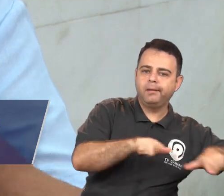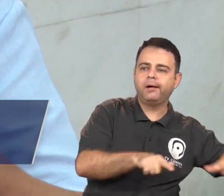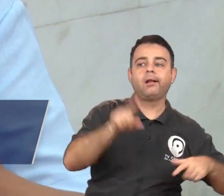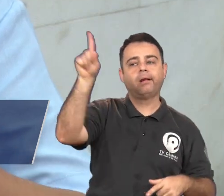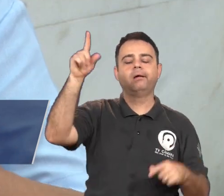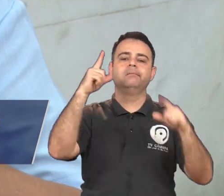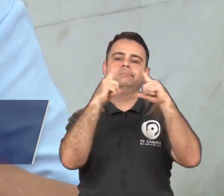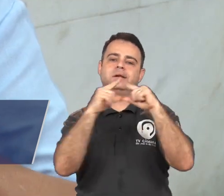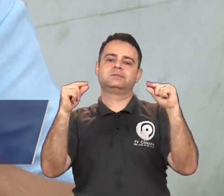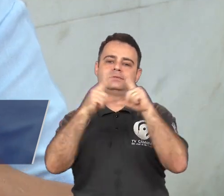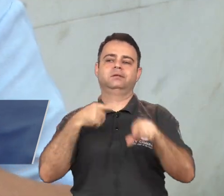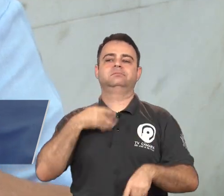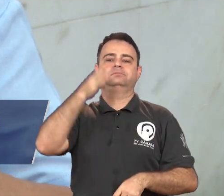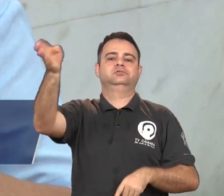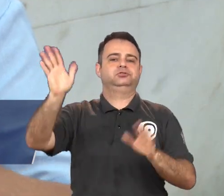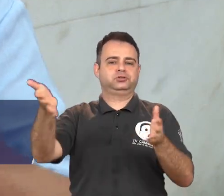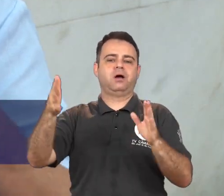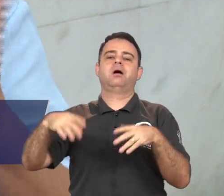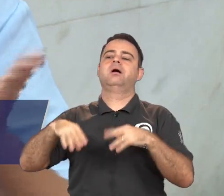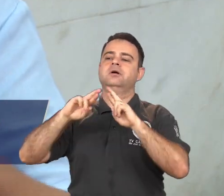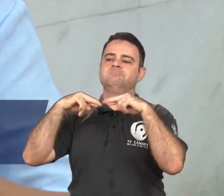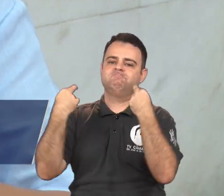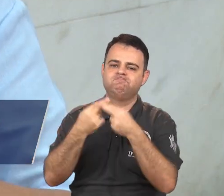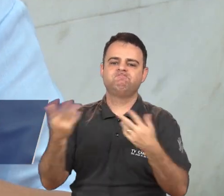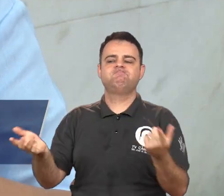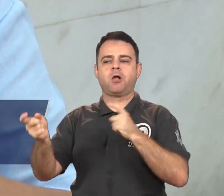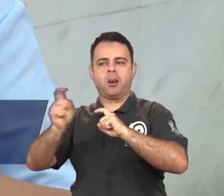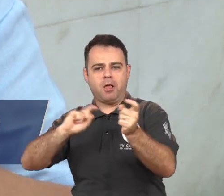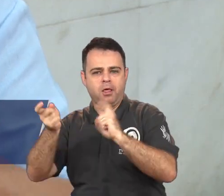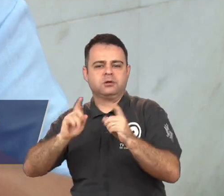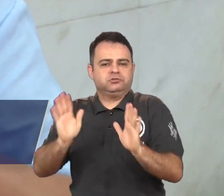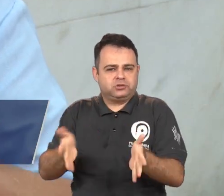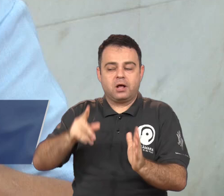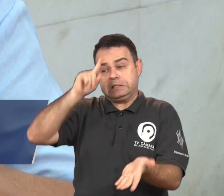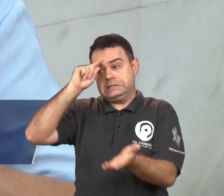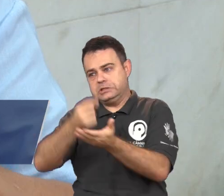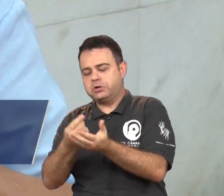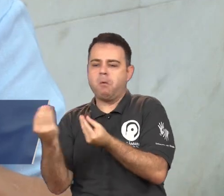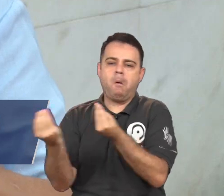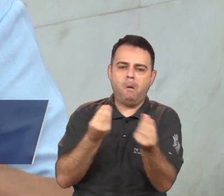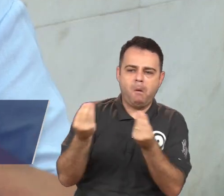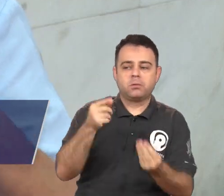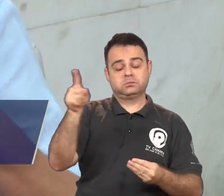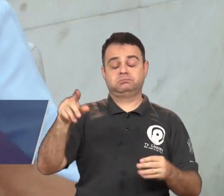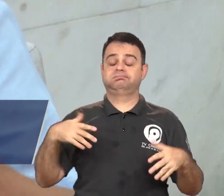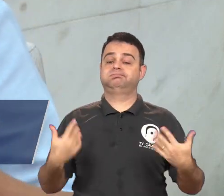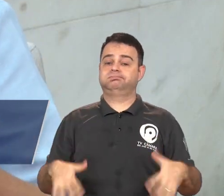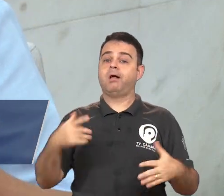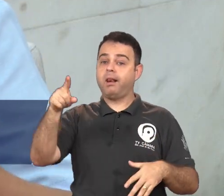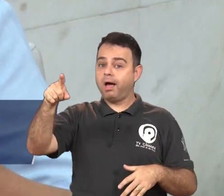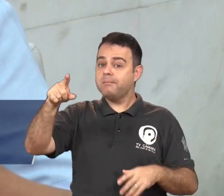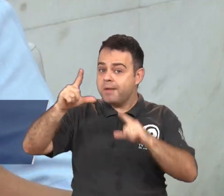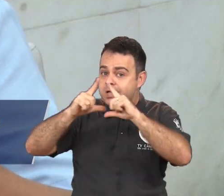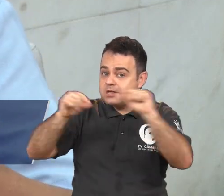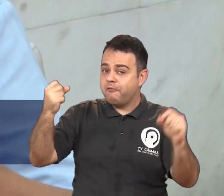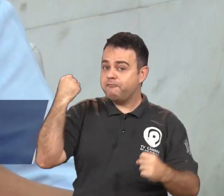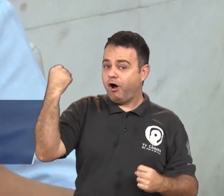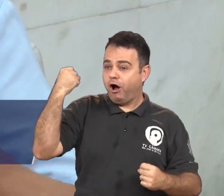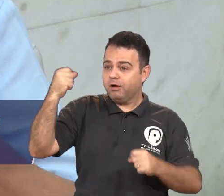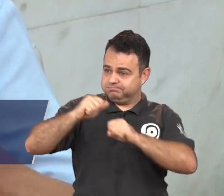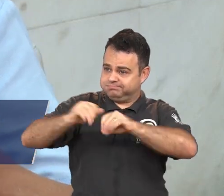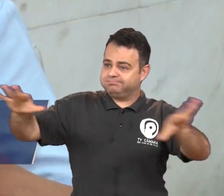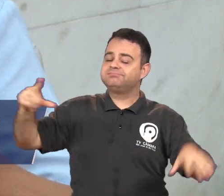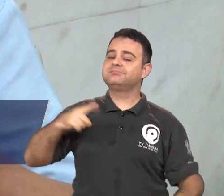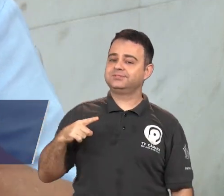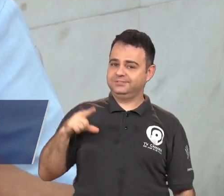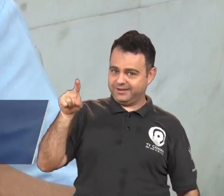Em Brasília, a gente tem as reuniões, a gente tem as deliberações, tem um trabalho que é muito forte, feito em Brasília, porque a